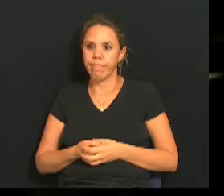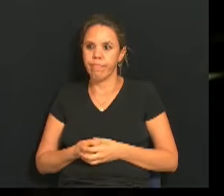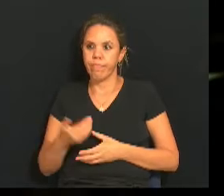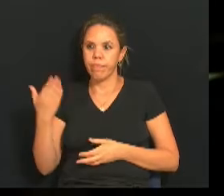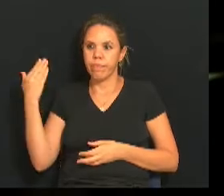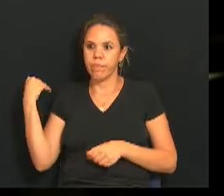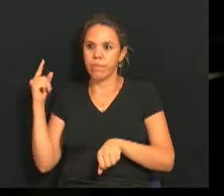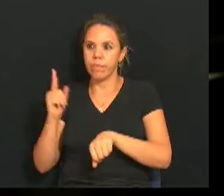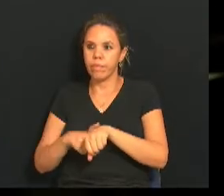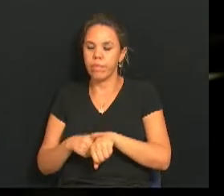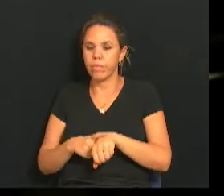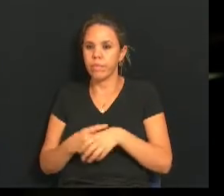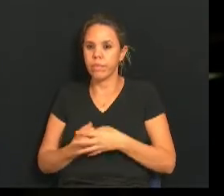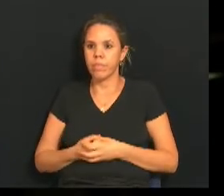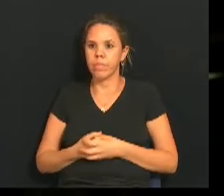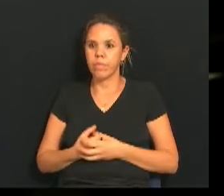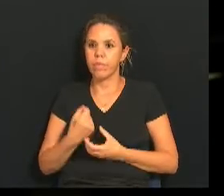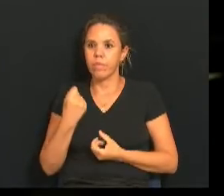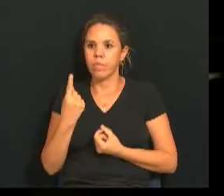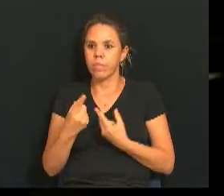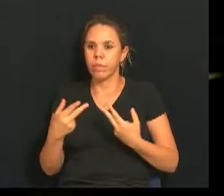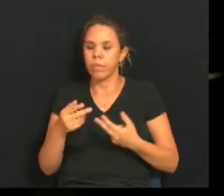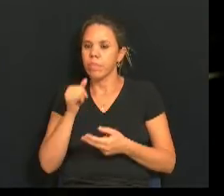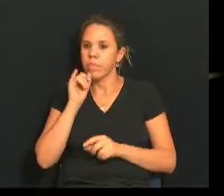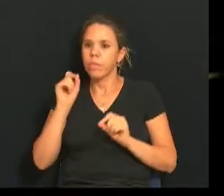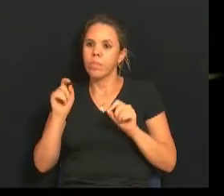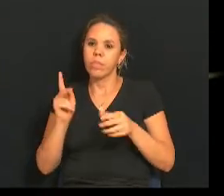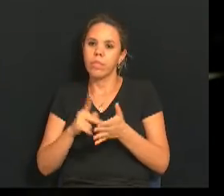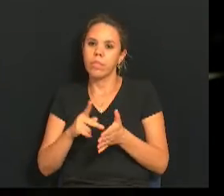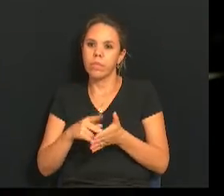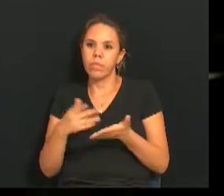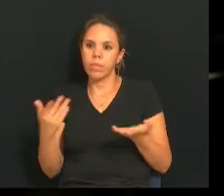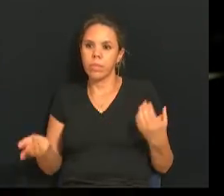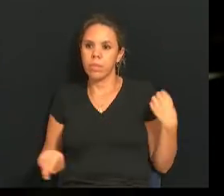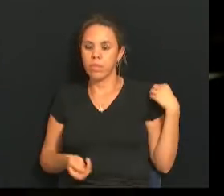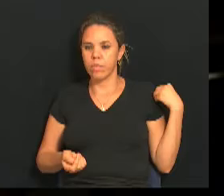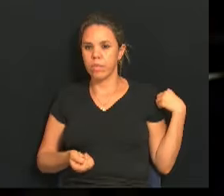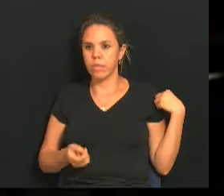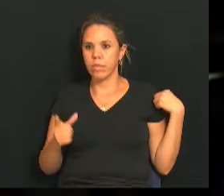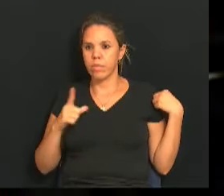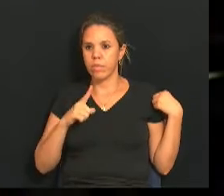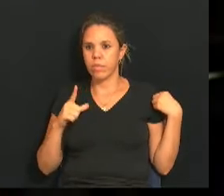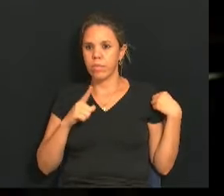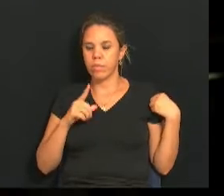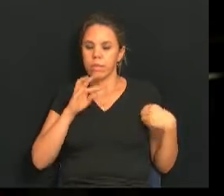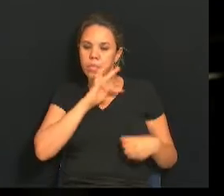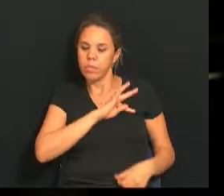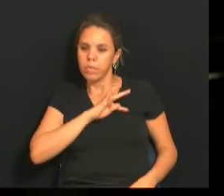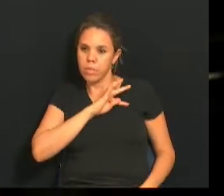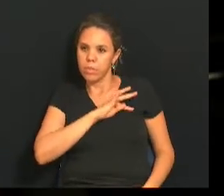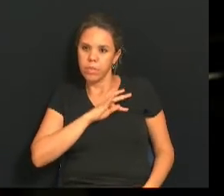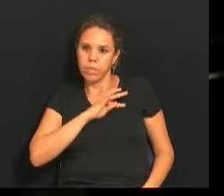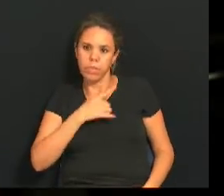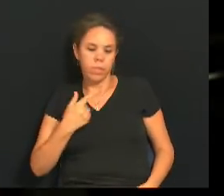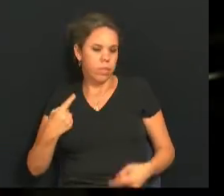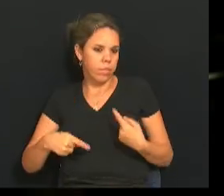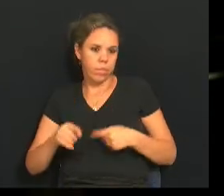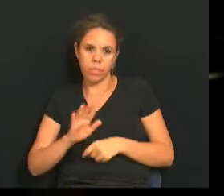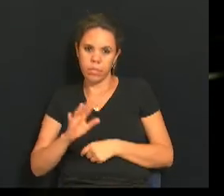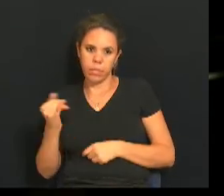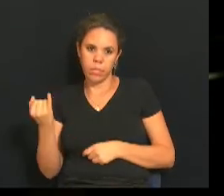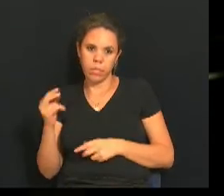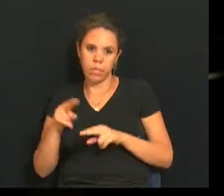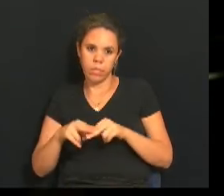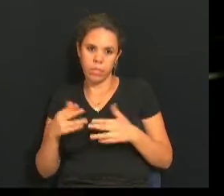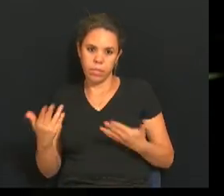momento, uma das argumentações era que, na verdade, tinha uma dimensão técnica e não política e, portanto, era algo que